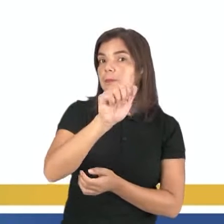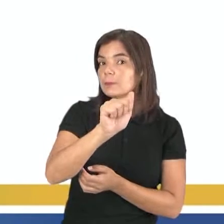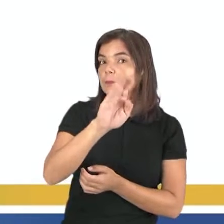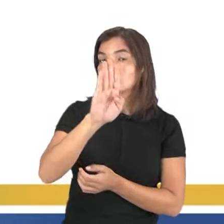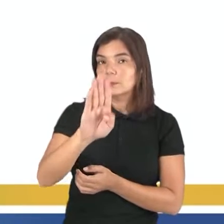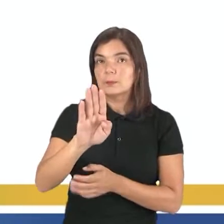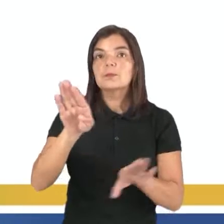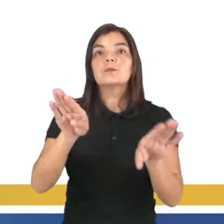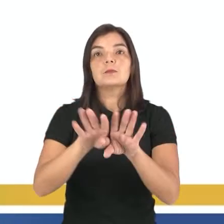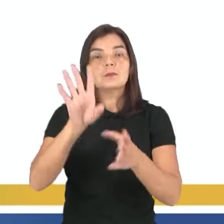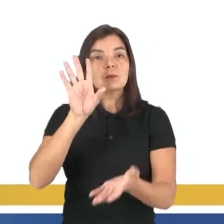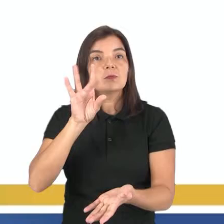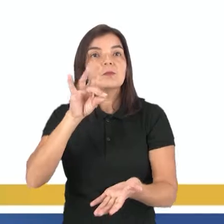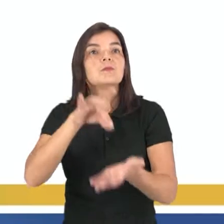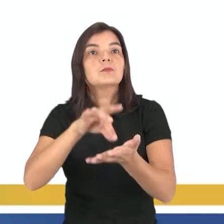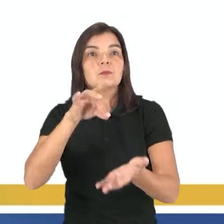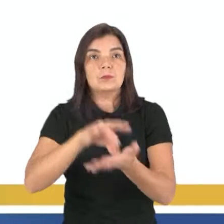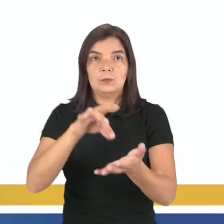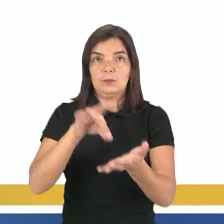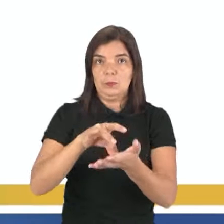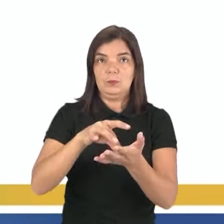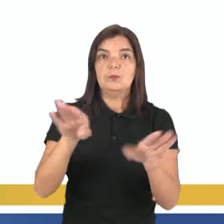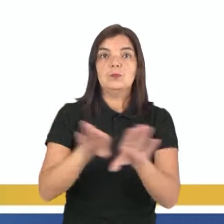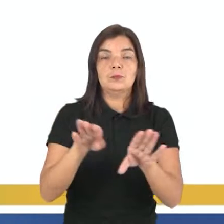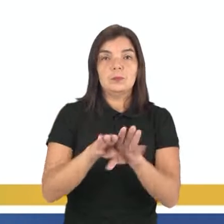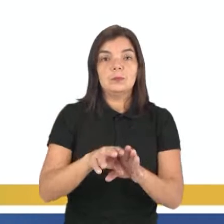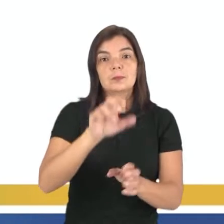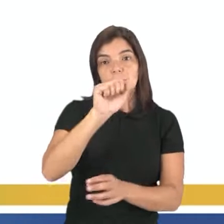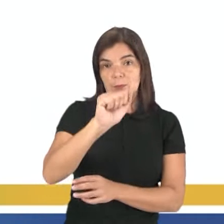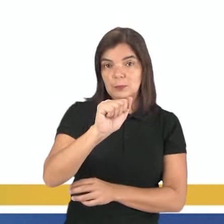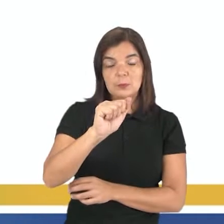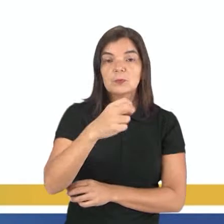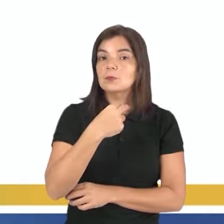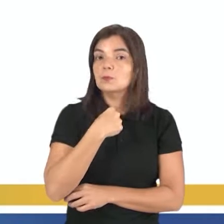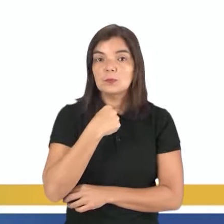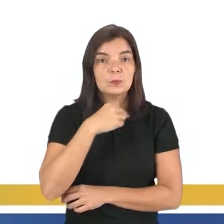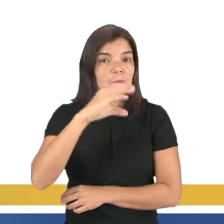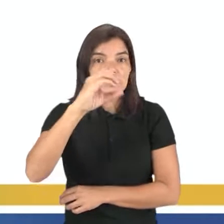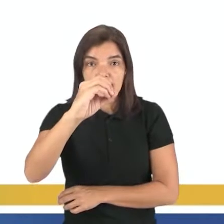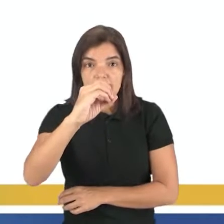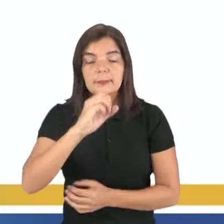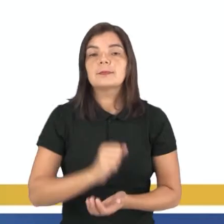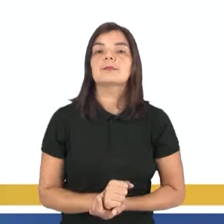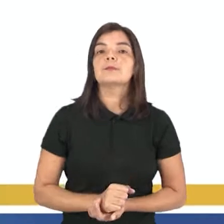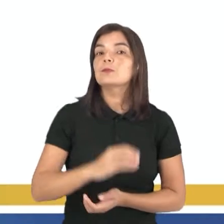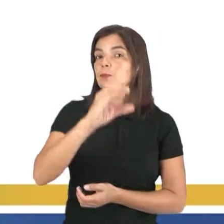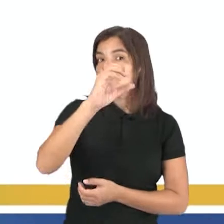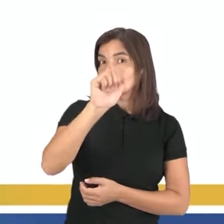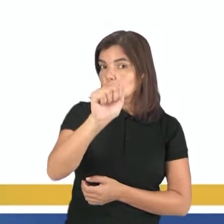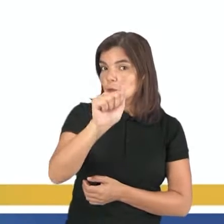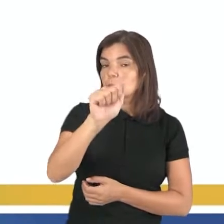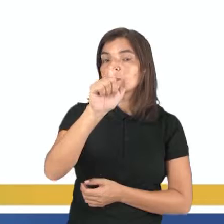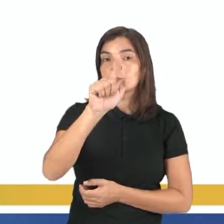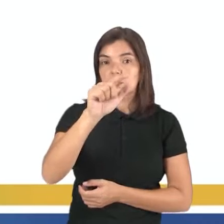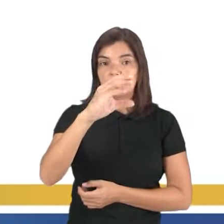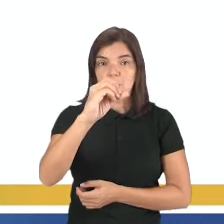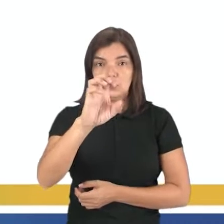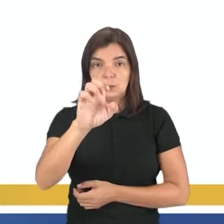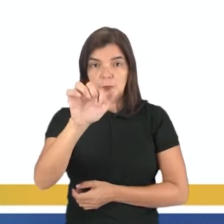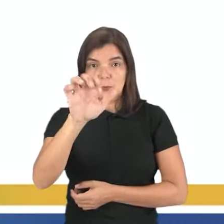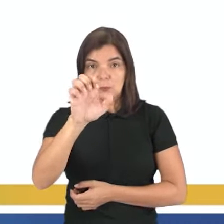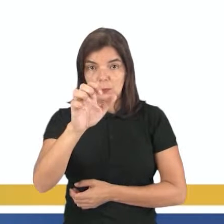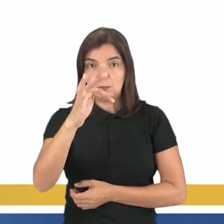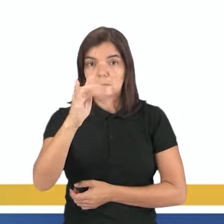chamados de coeficientes, sendo que a é não nulo, certo, gente? O a não pode ser zero. O termo a é chamado de